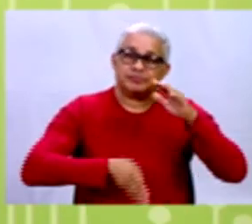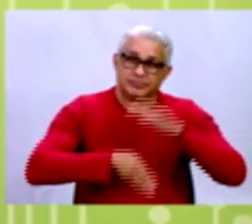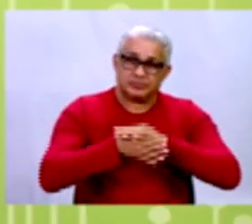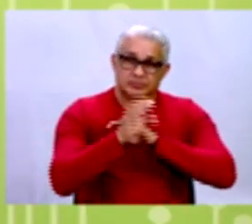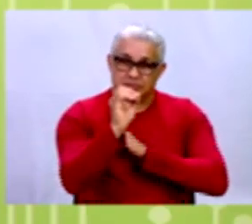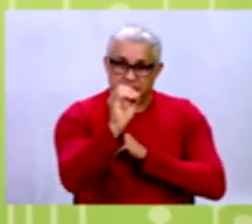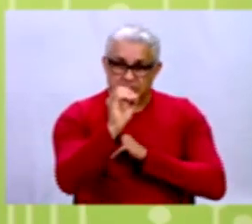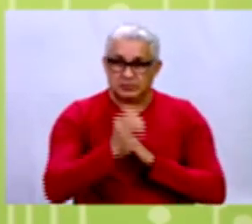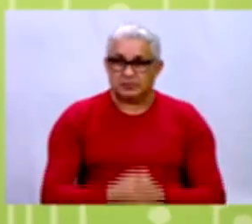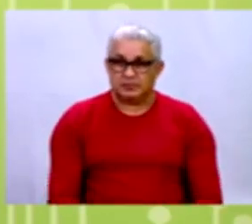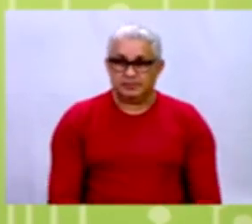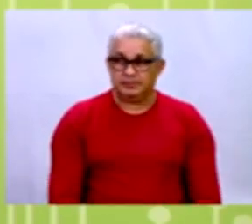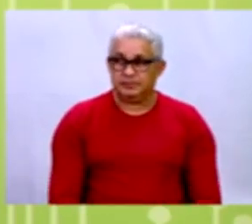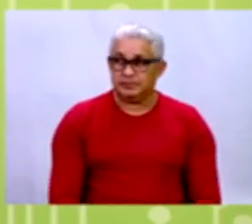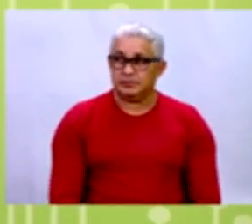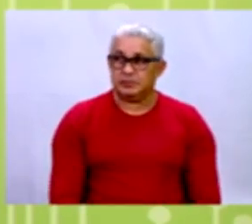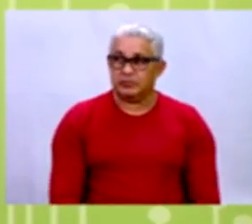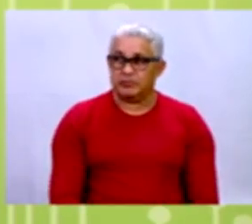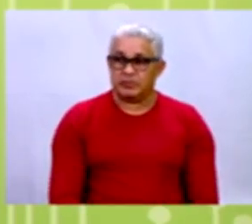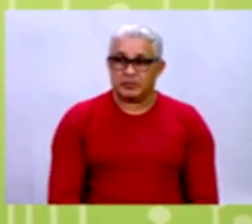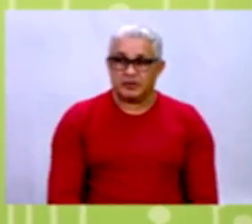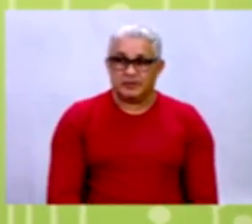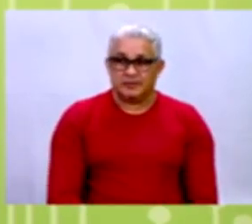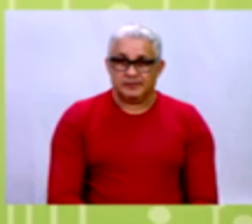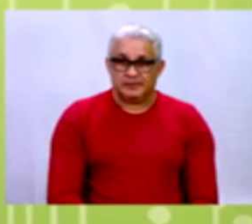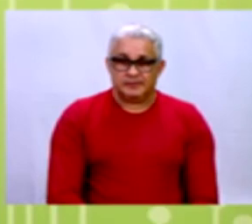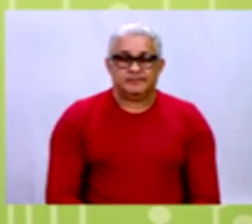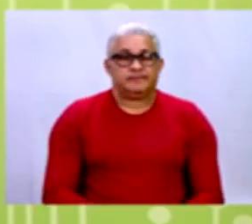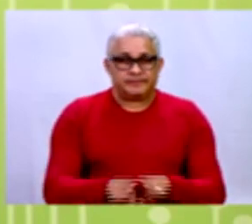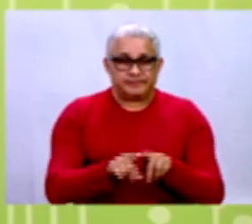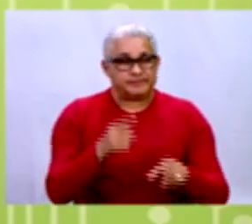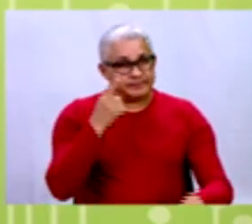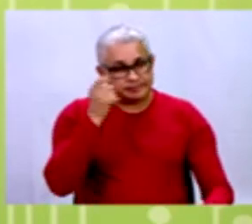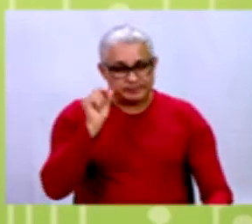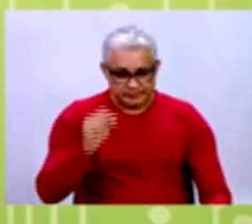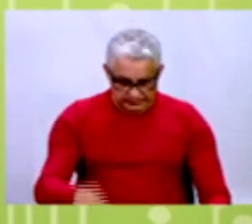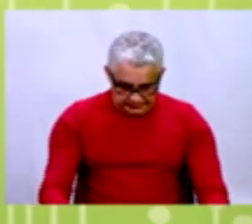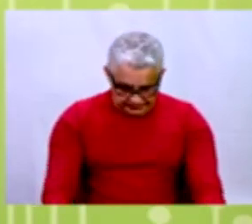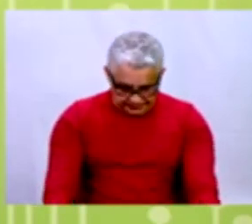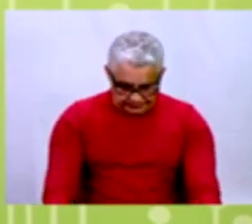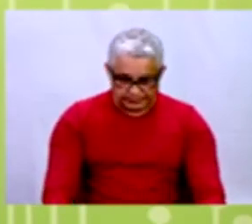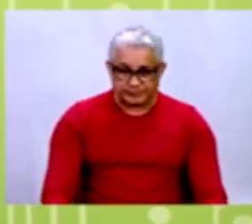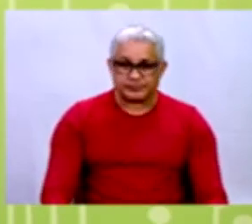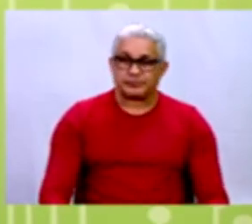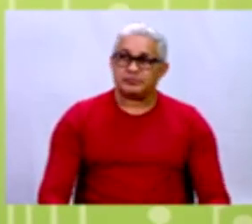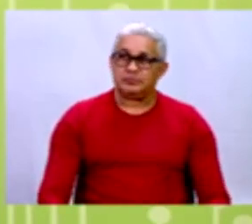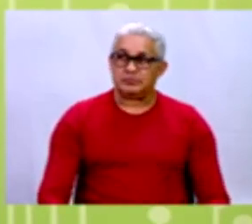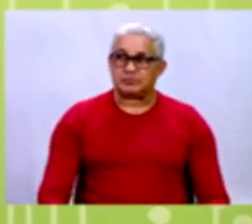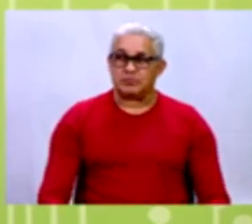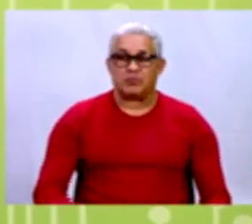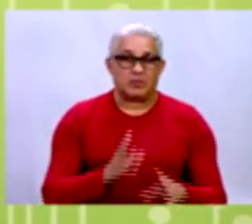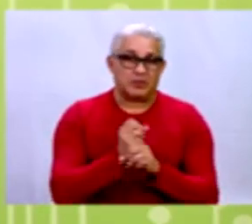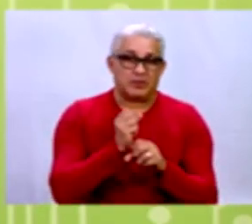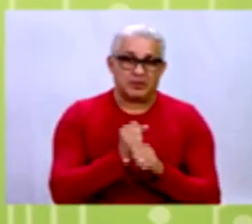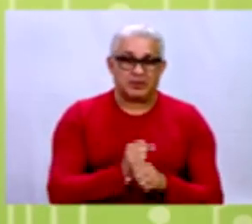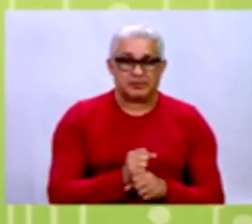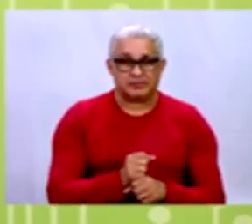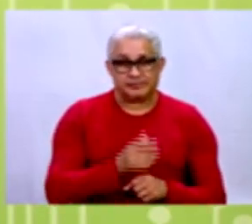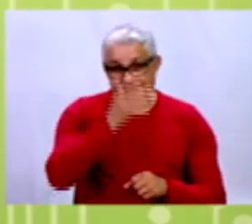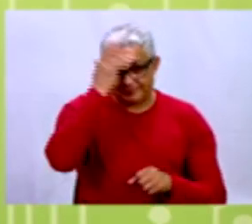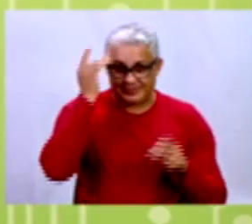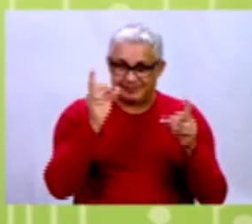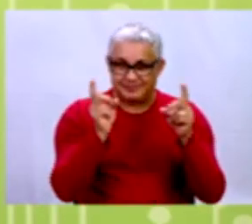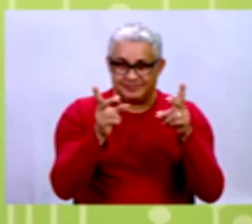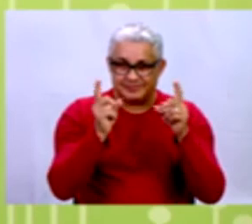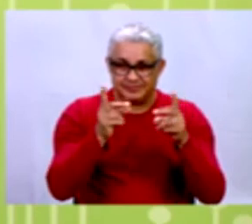zero. É até interessante vocês fazerem isso, né? Aí o vendedor te passa